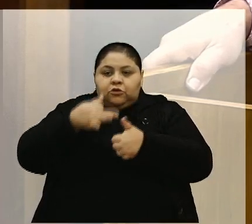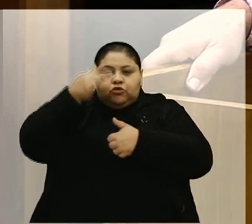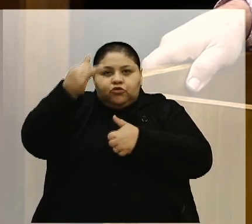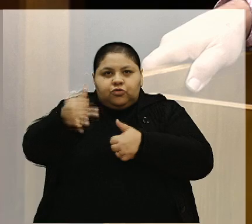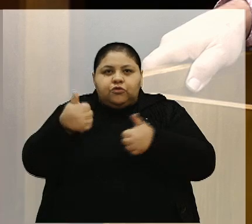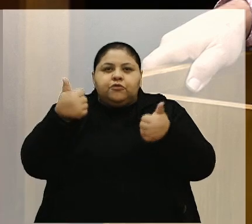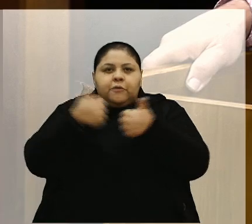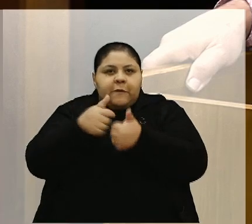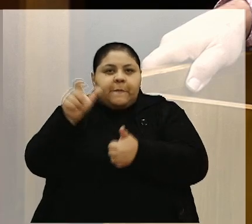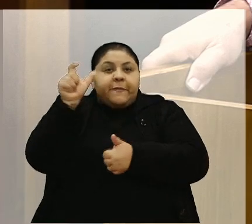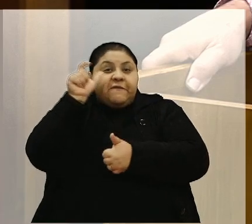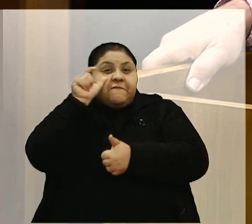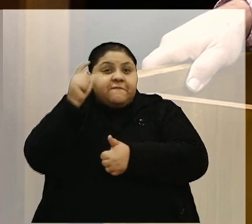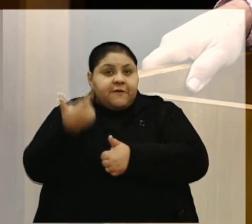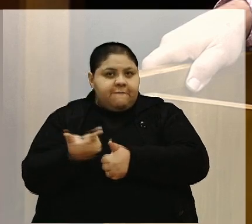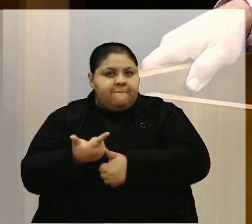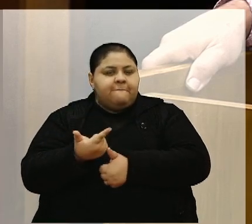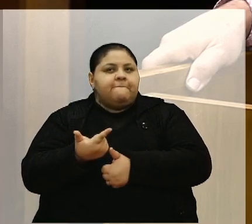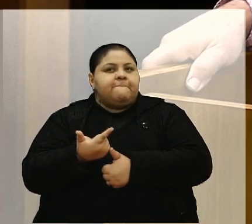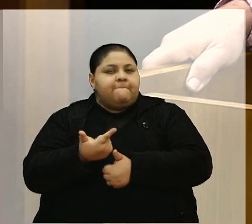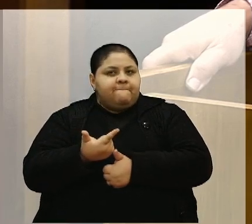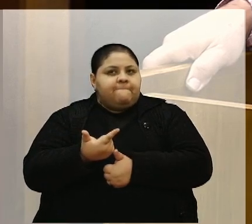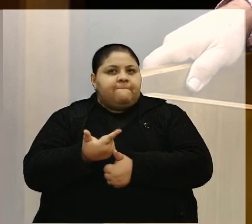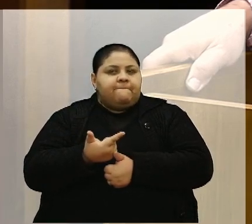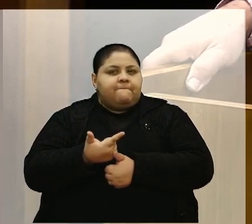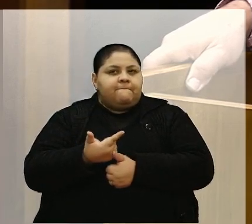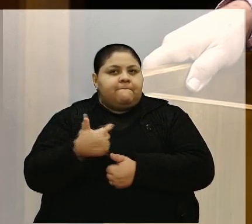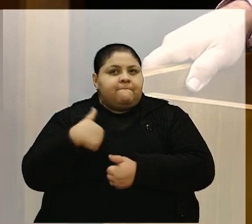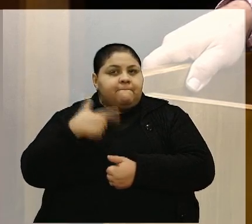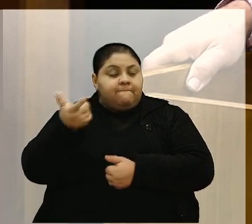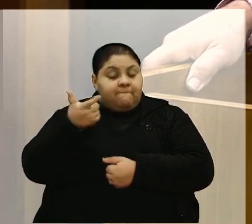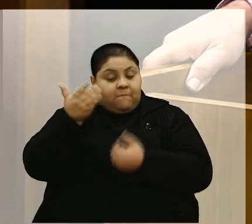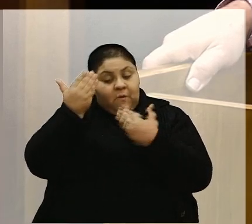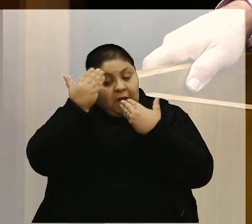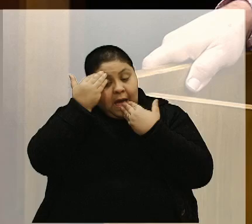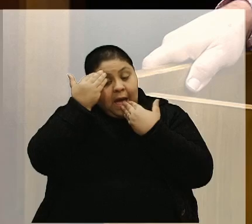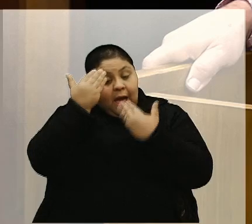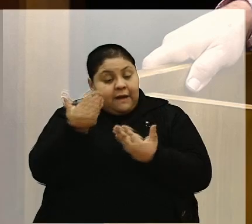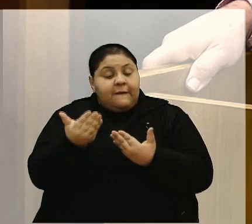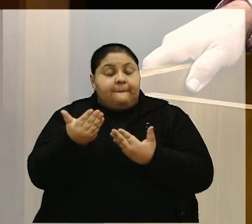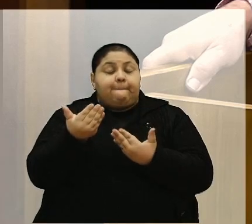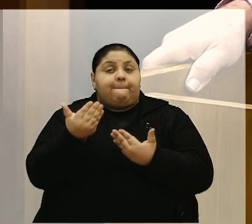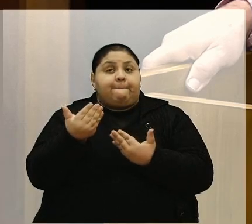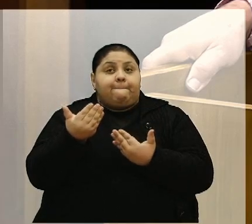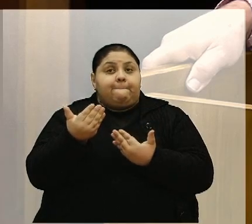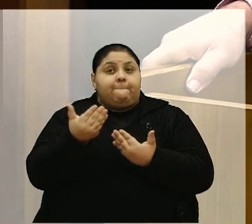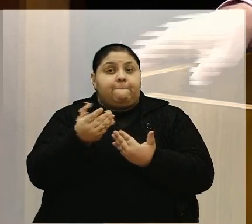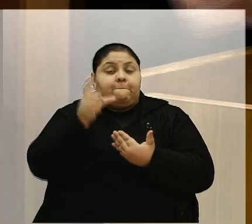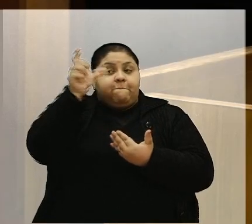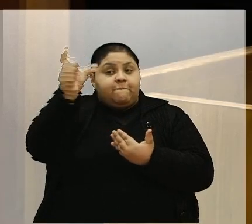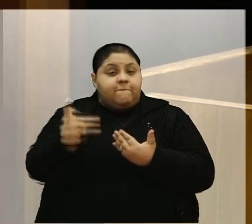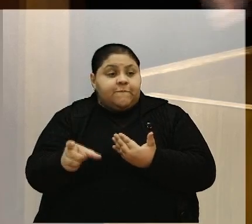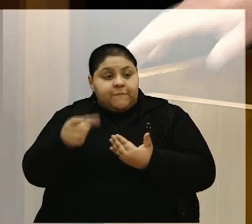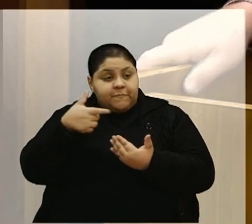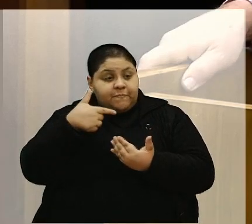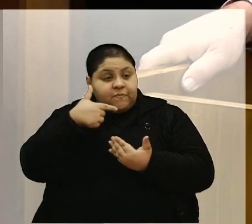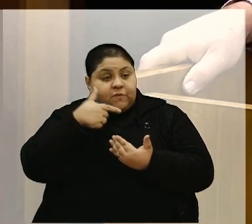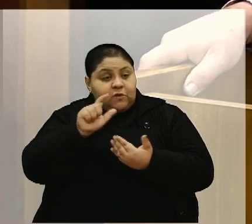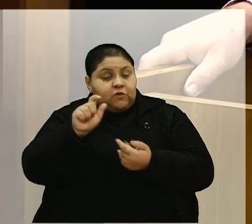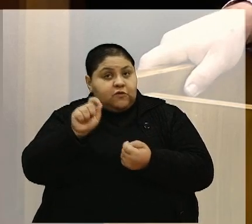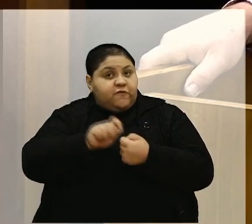para ver. E eu quero agradecer aqueles que consegui fazer